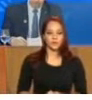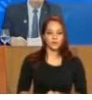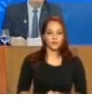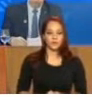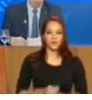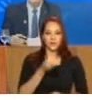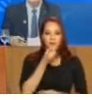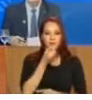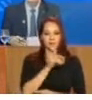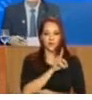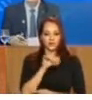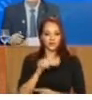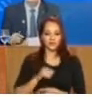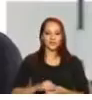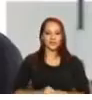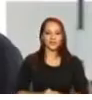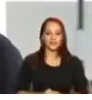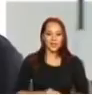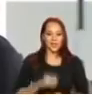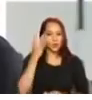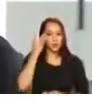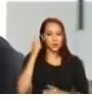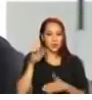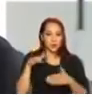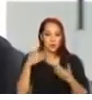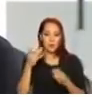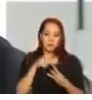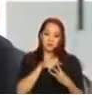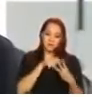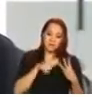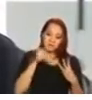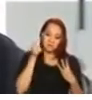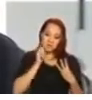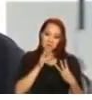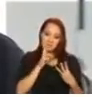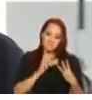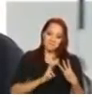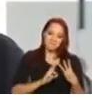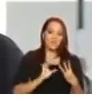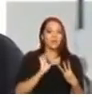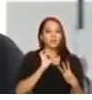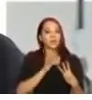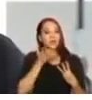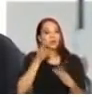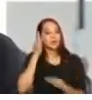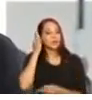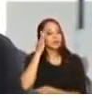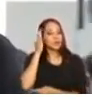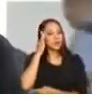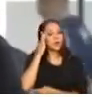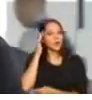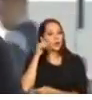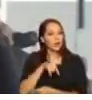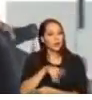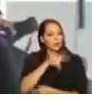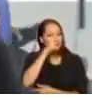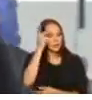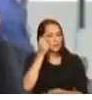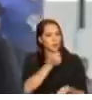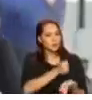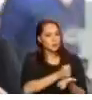Bom dia. Eu não sei qual dos três poderá responder. Eu queria saber se esses